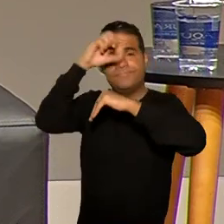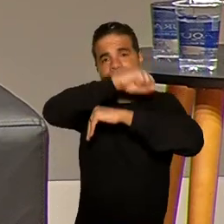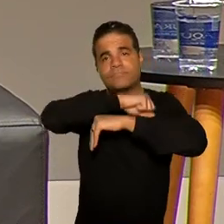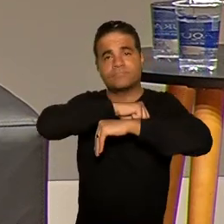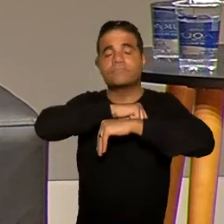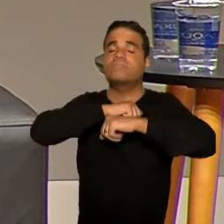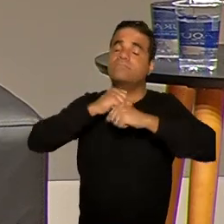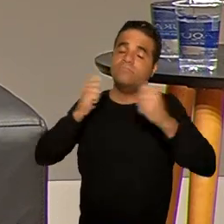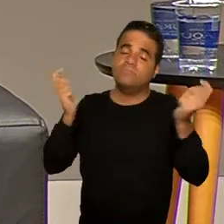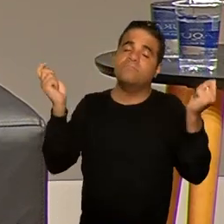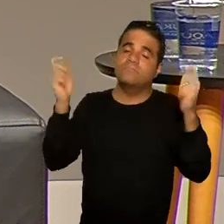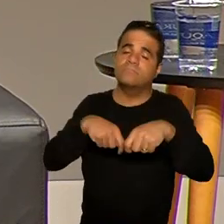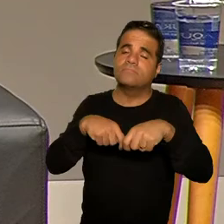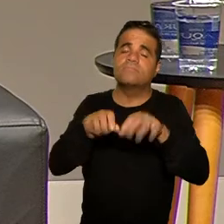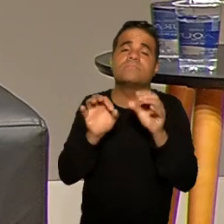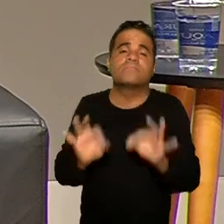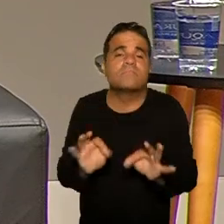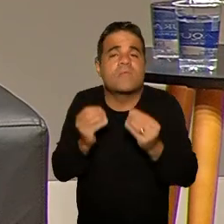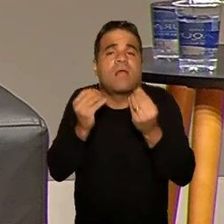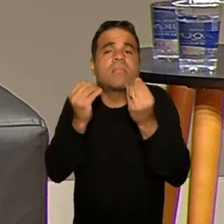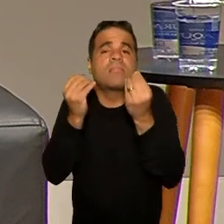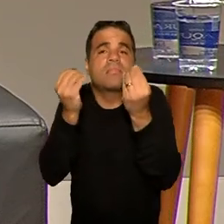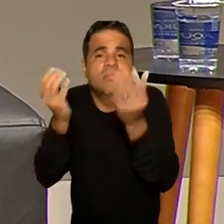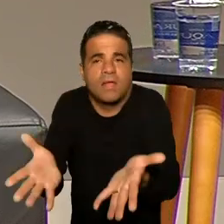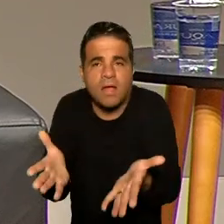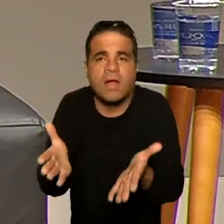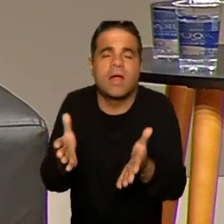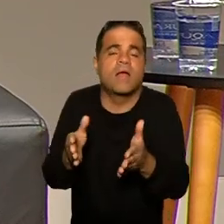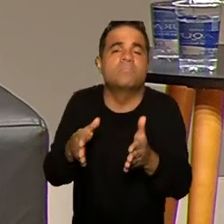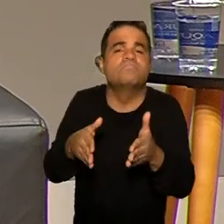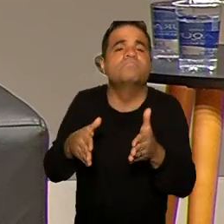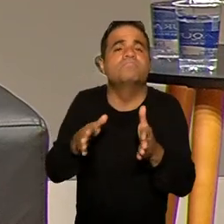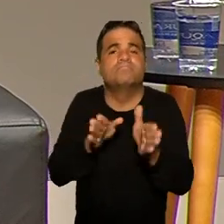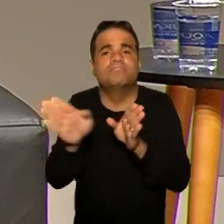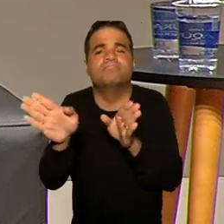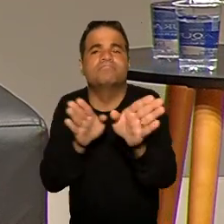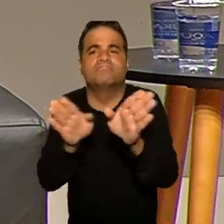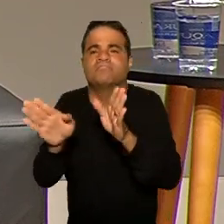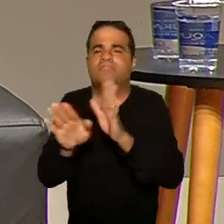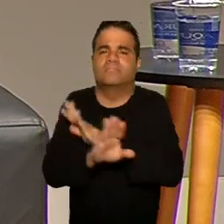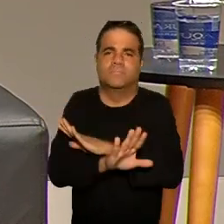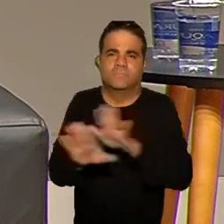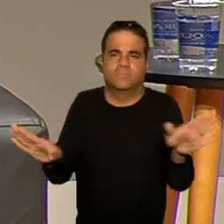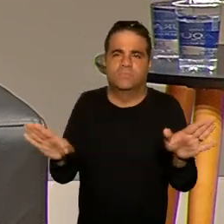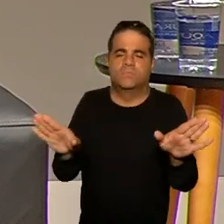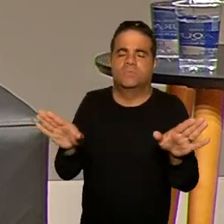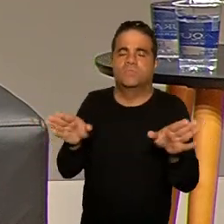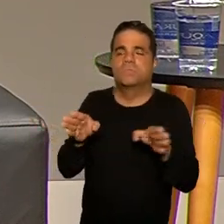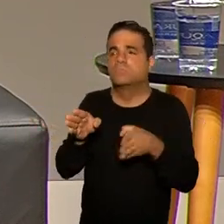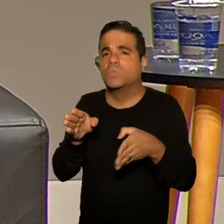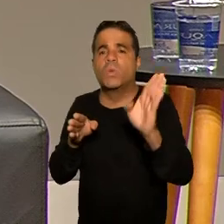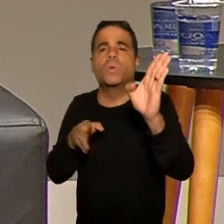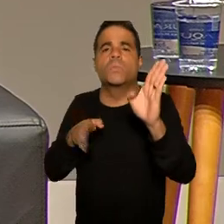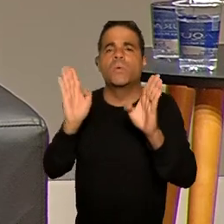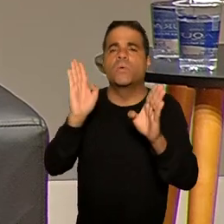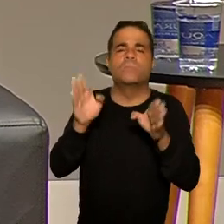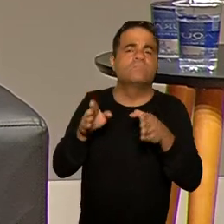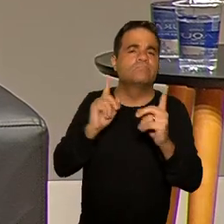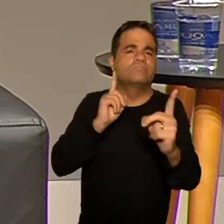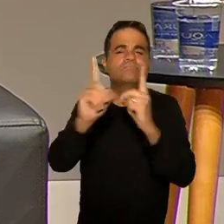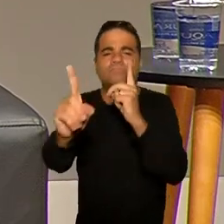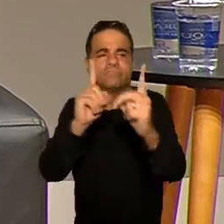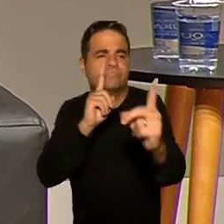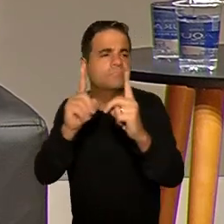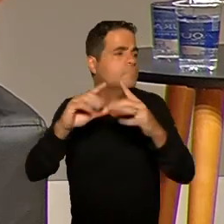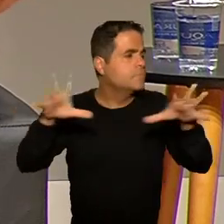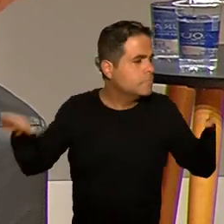de modo que a gente possa conceber caminhos de Mão Dupla e não apenas percursos unidirecionais